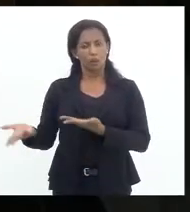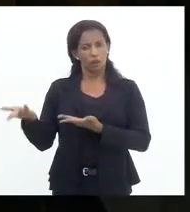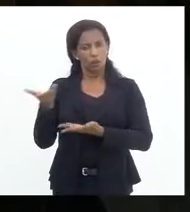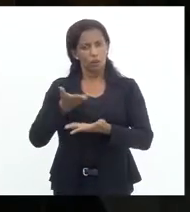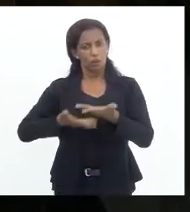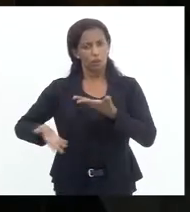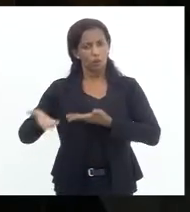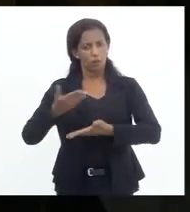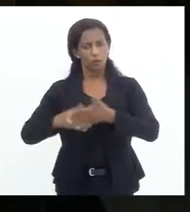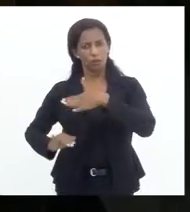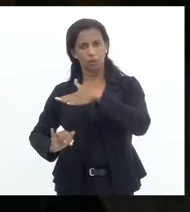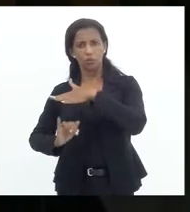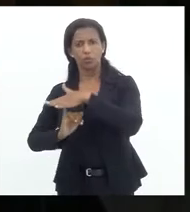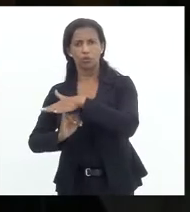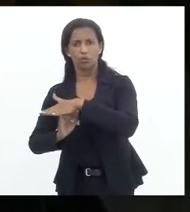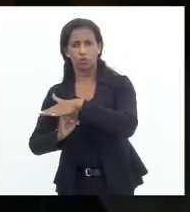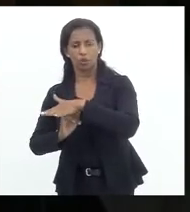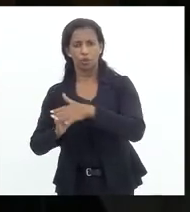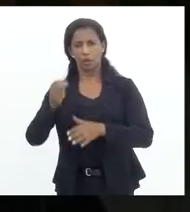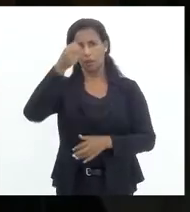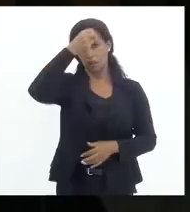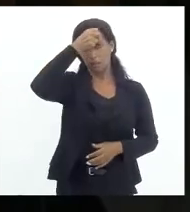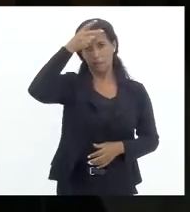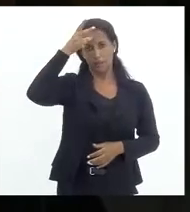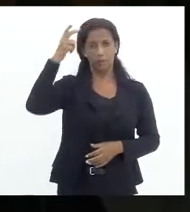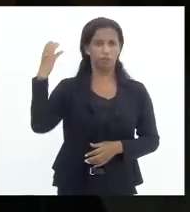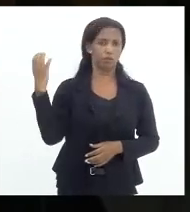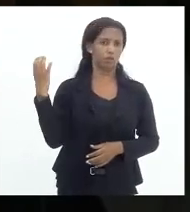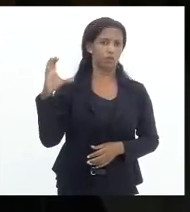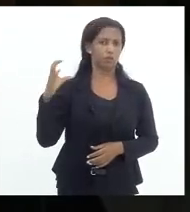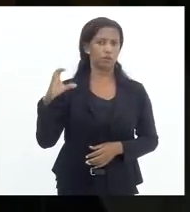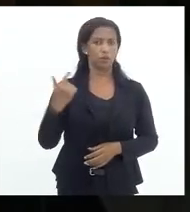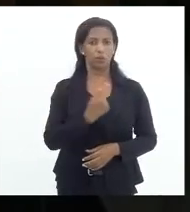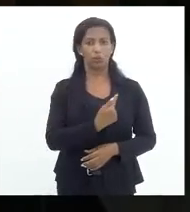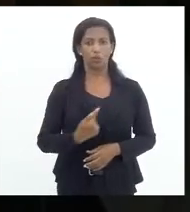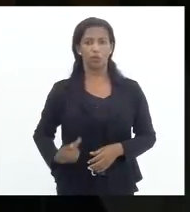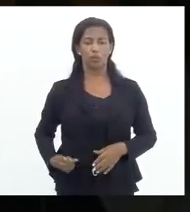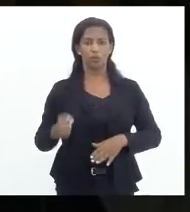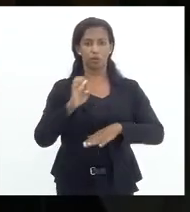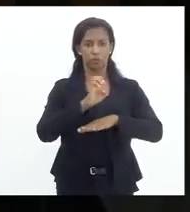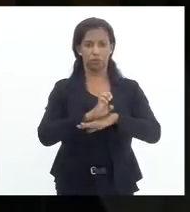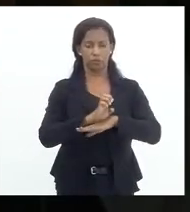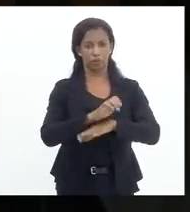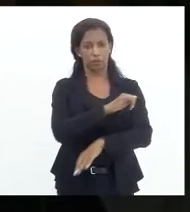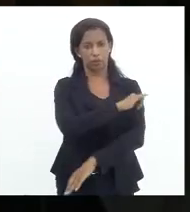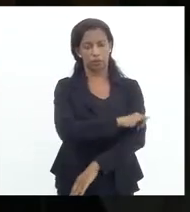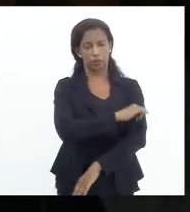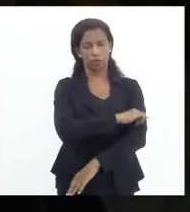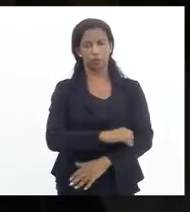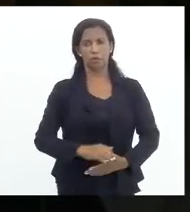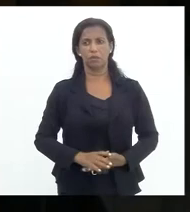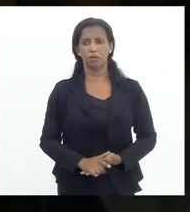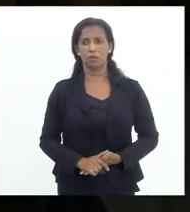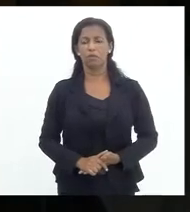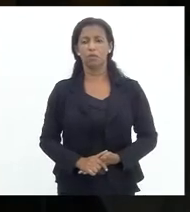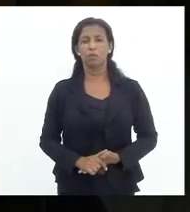colaboração institucional há entre a prefeitura de Niterói e o Governo do Estado do Rio de Janeiro totalmente